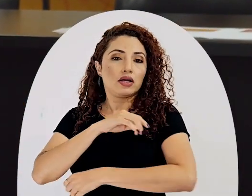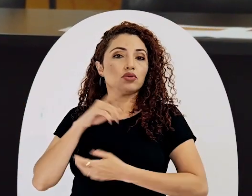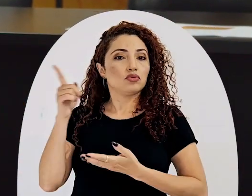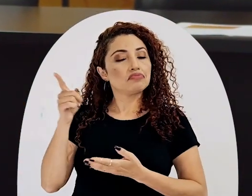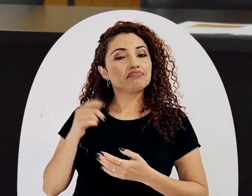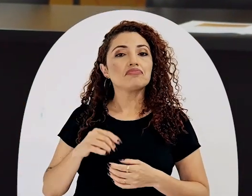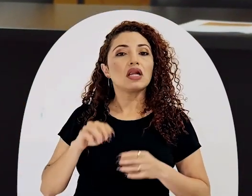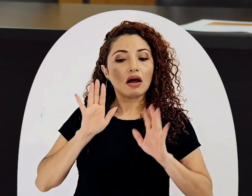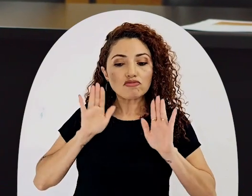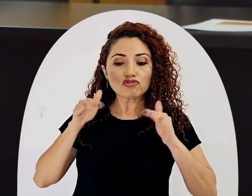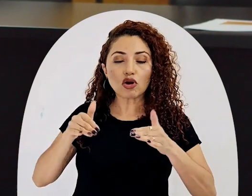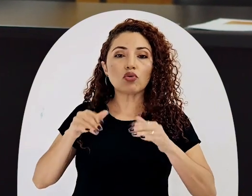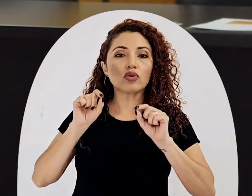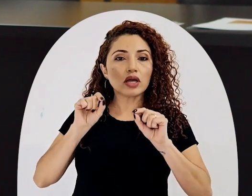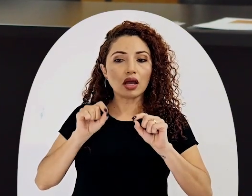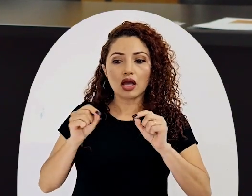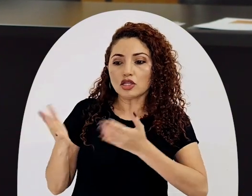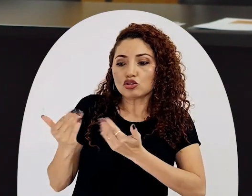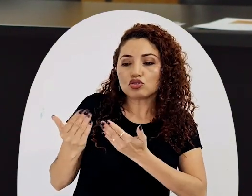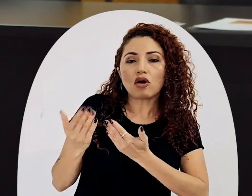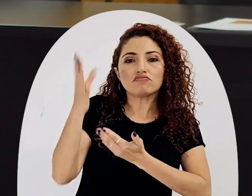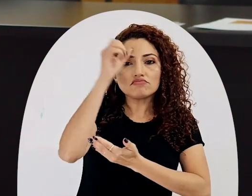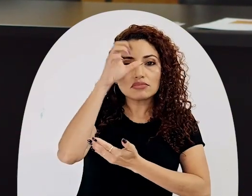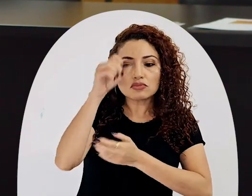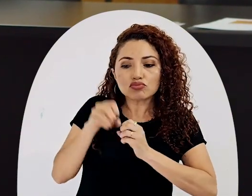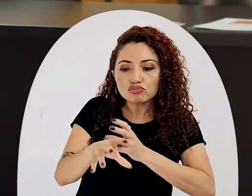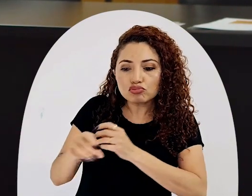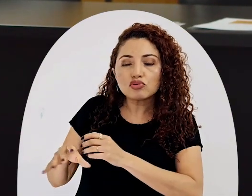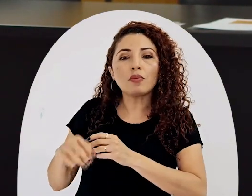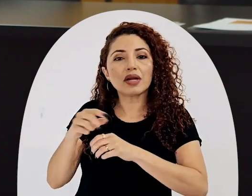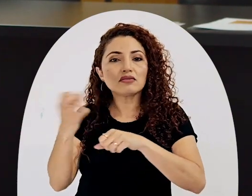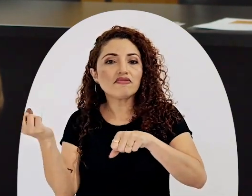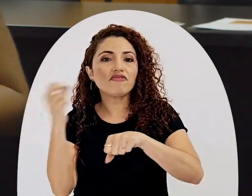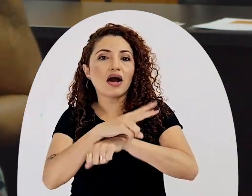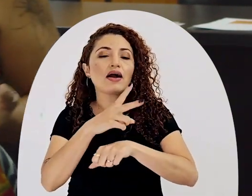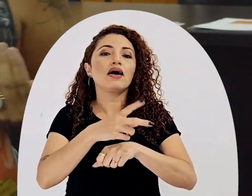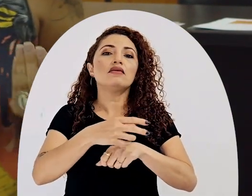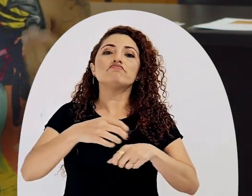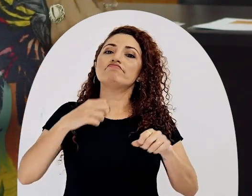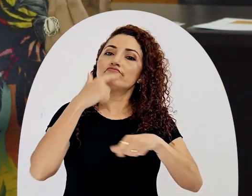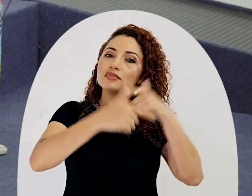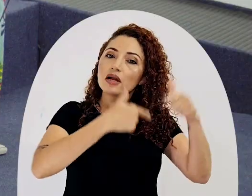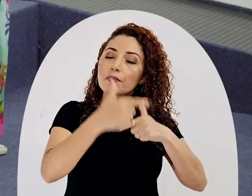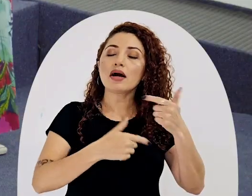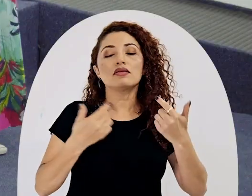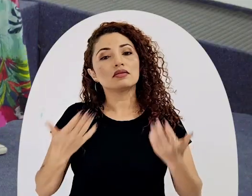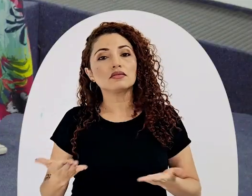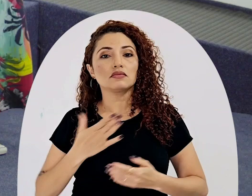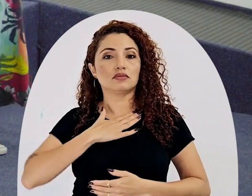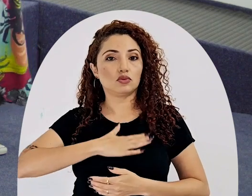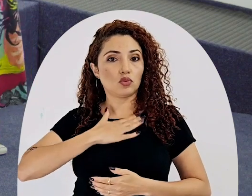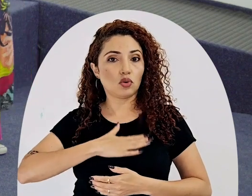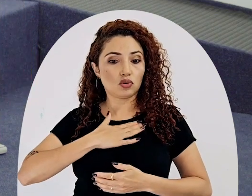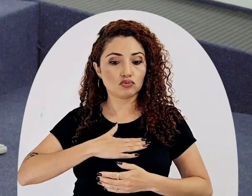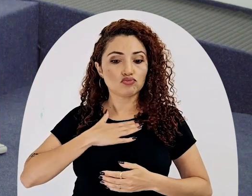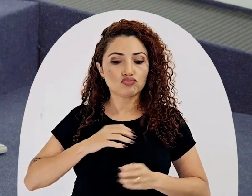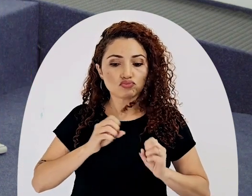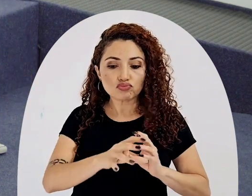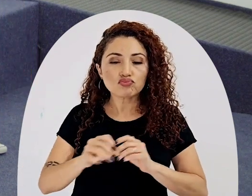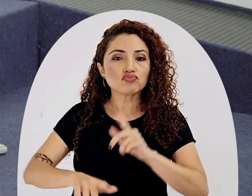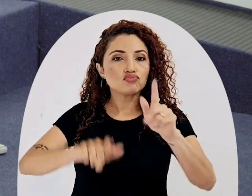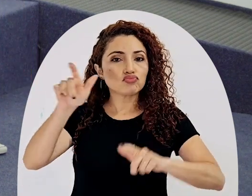aprendizes periféricos para o mercado de trabalho. Então, eu gosto de trazer para esses jovens, e pensando nessa reconstrução